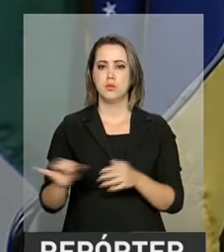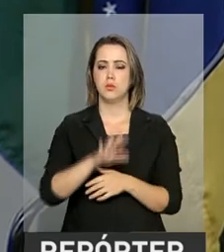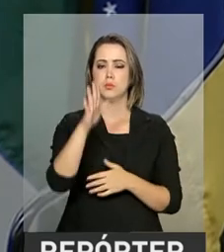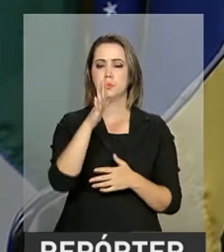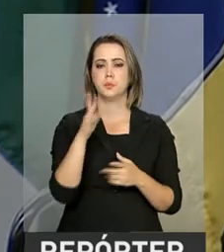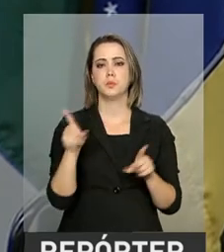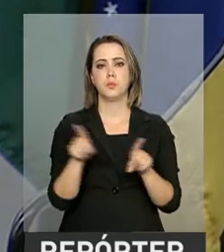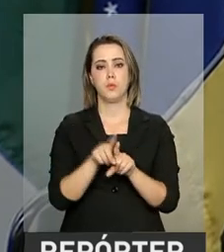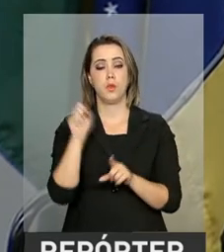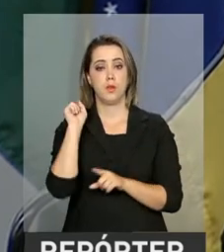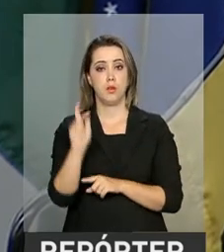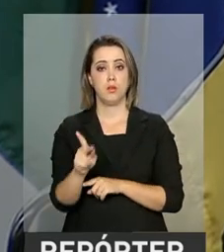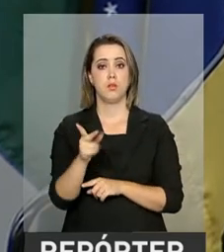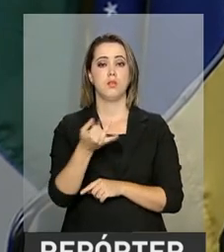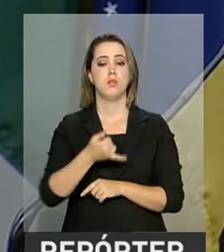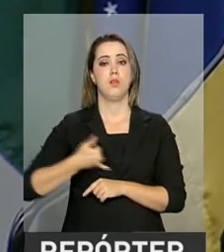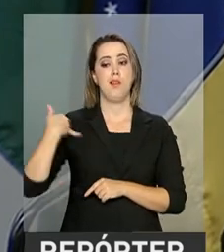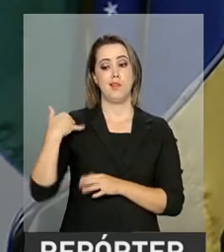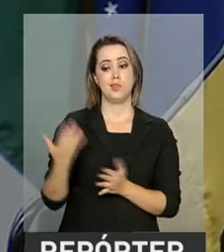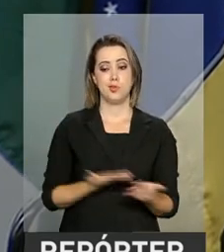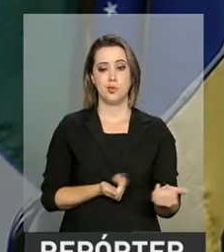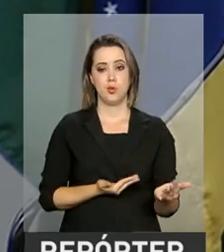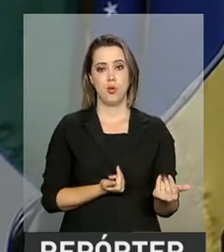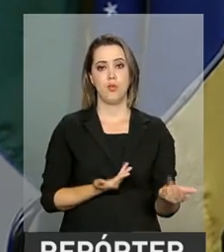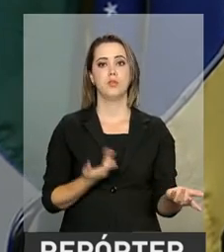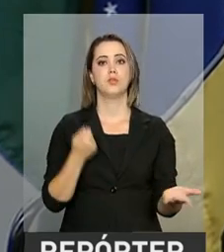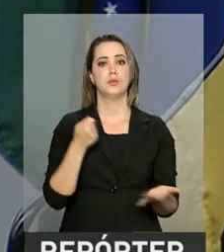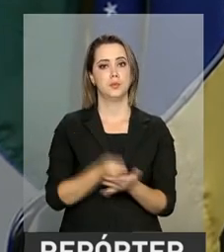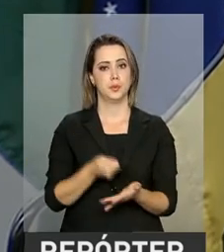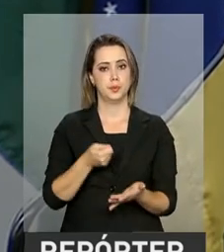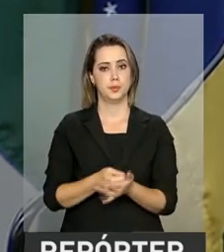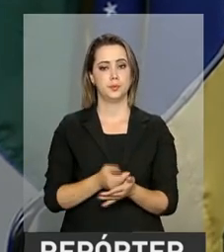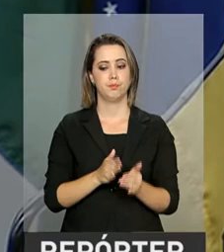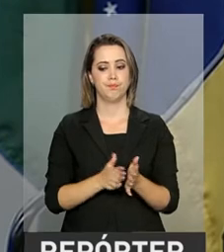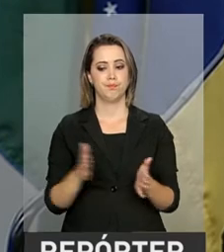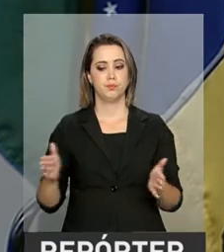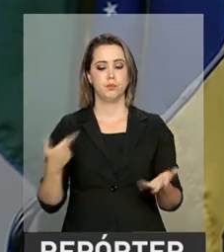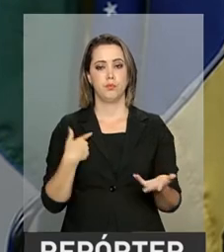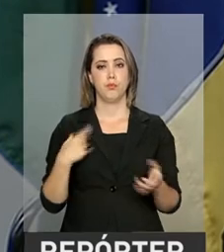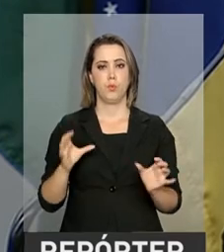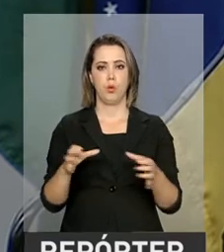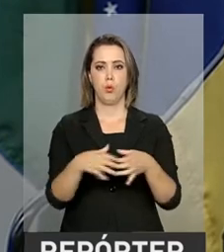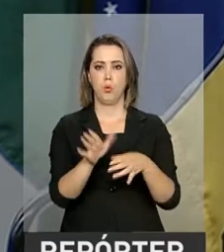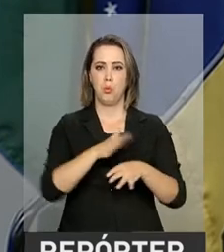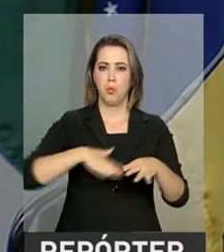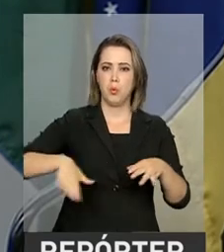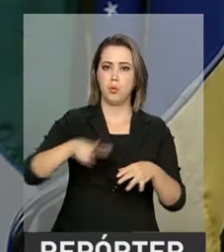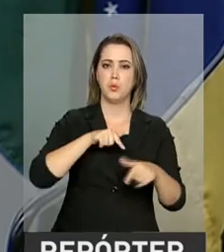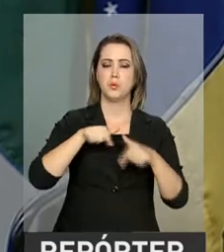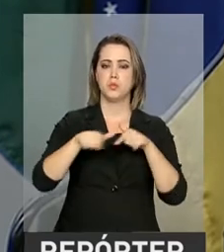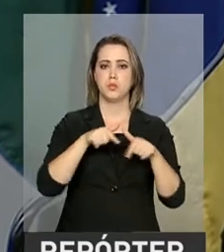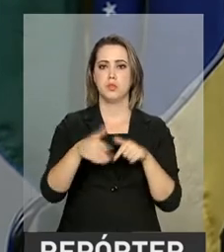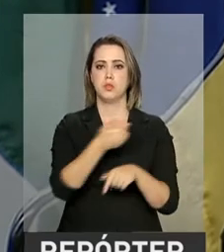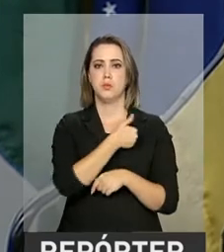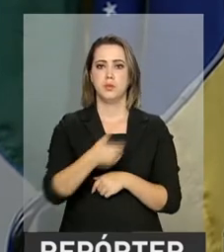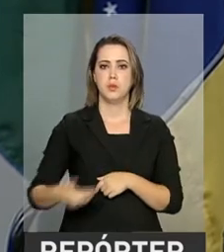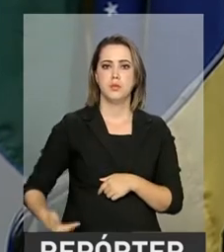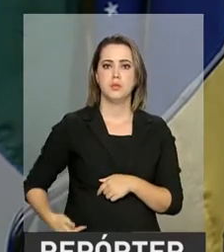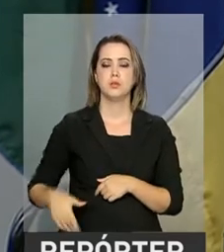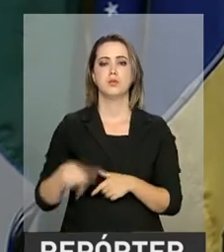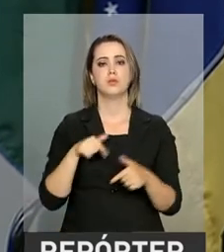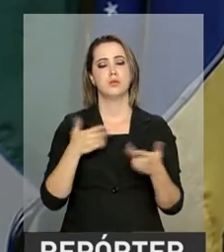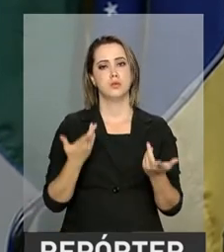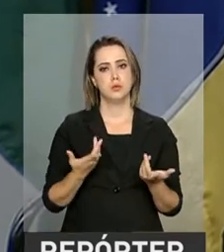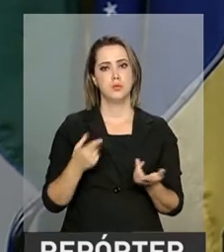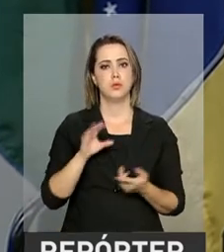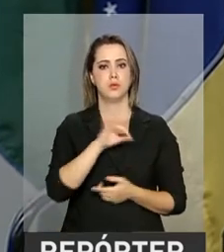inflação, aposentadoria de idade jovem por tempo de contribuição, que se concentra muito no servidor público, como eu mencionei, nos trabalhadores de